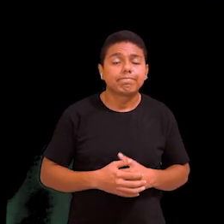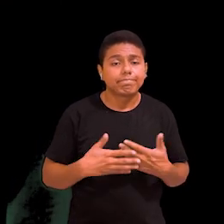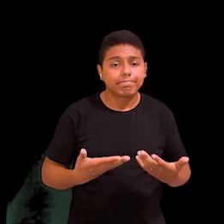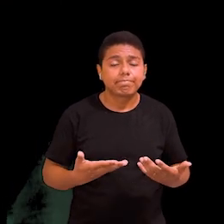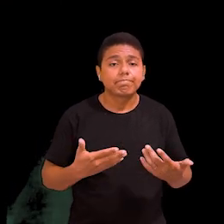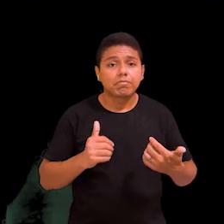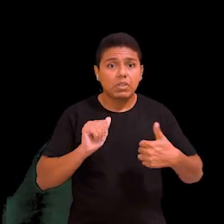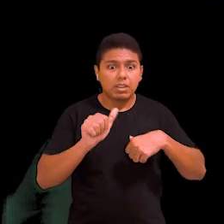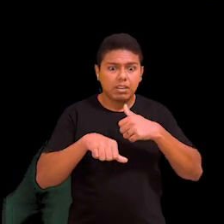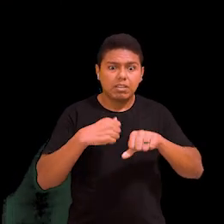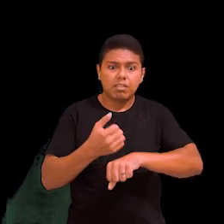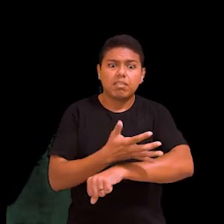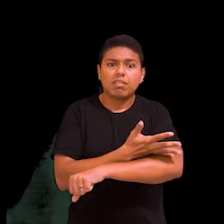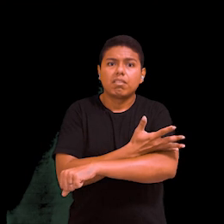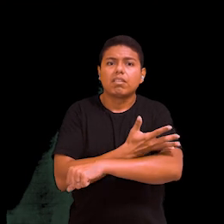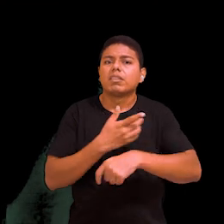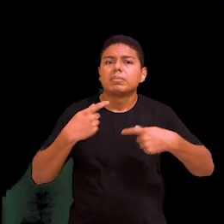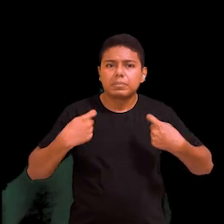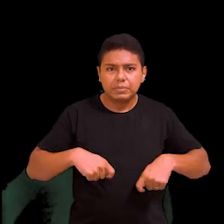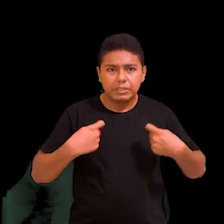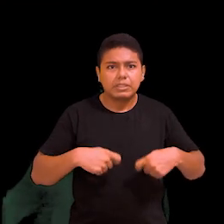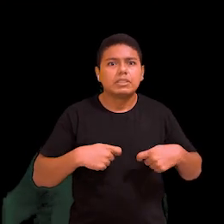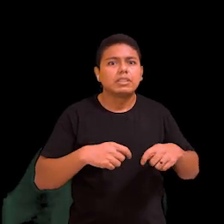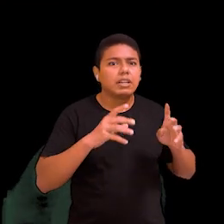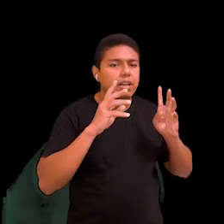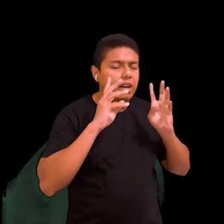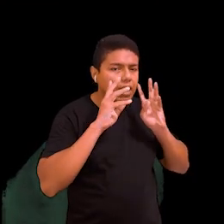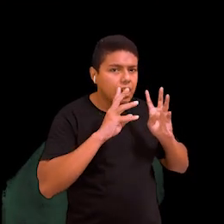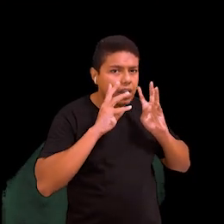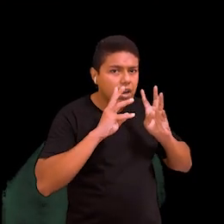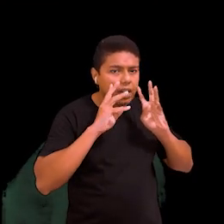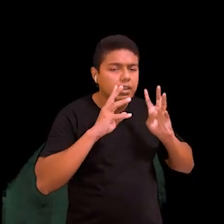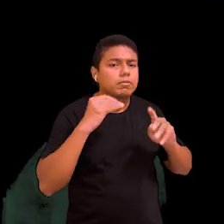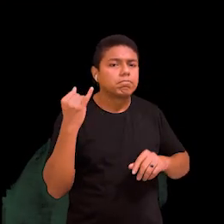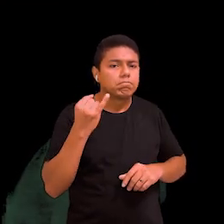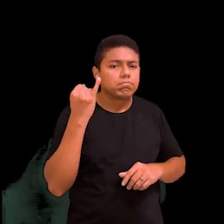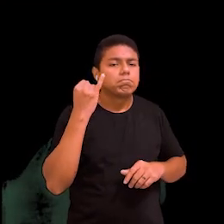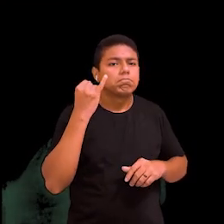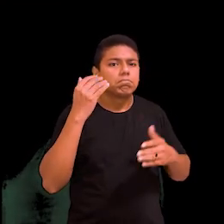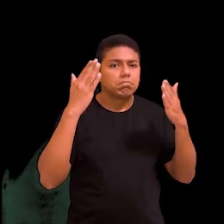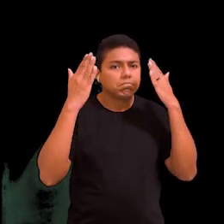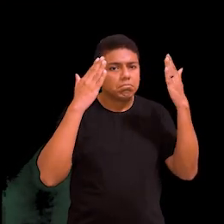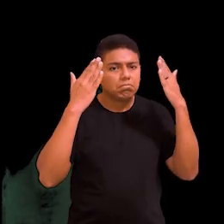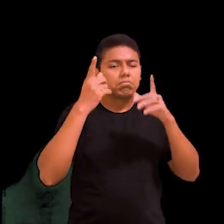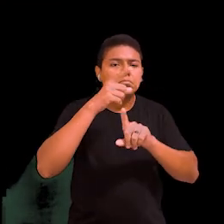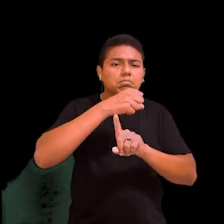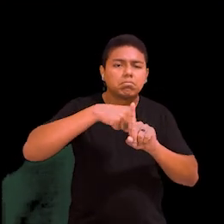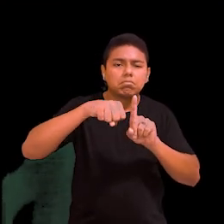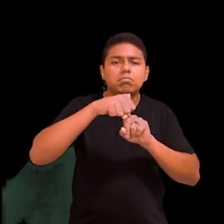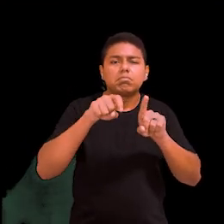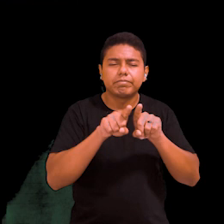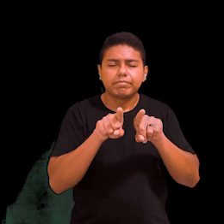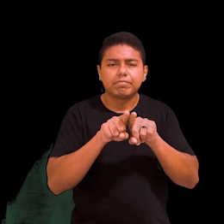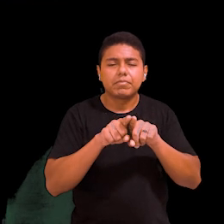às alterações emocionais, é necessário dar especial atenção a essas condições